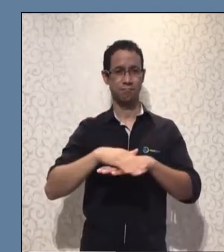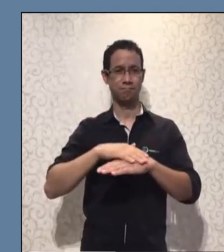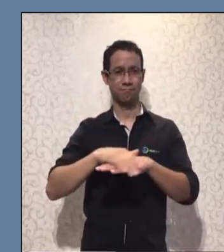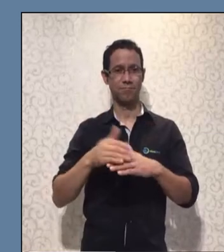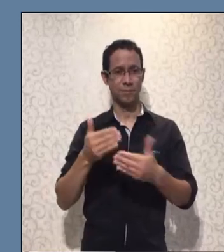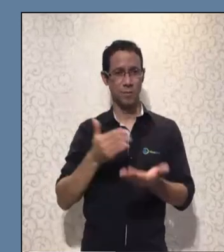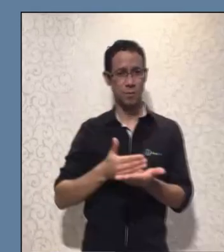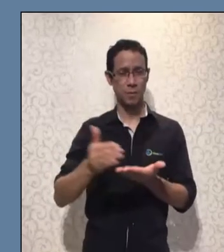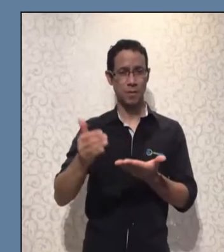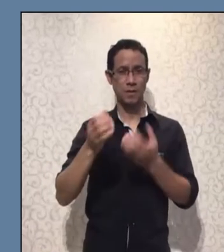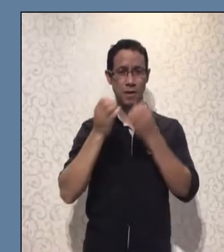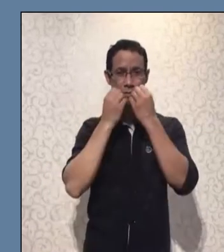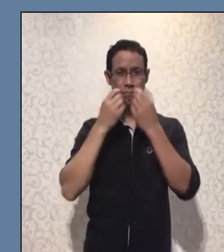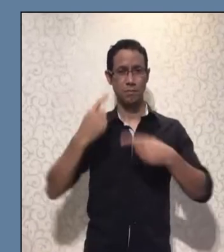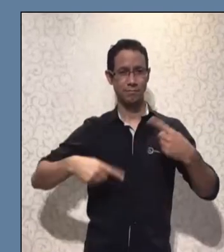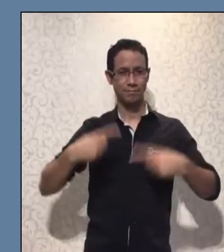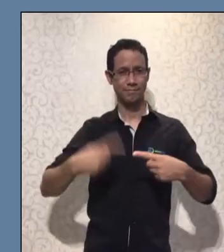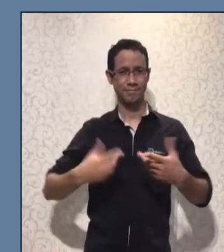ótimo debate.